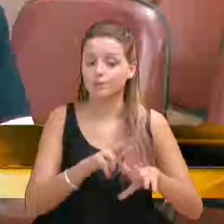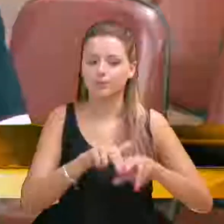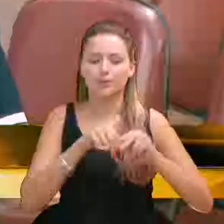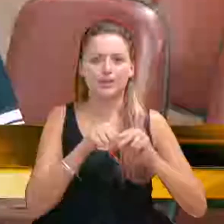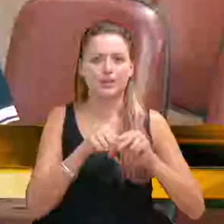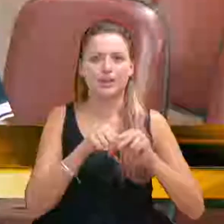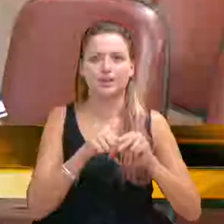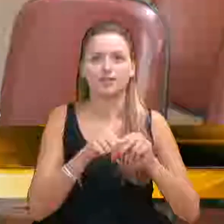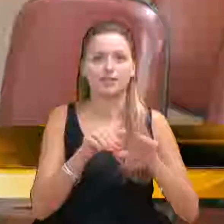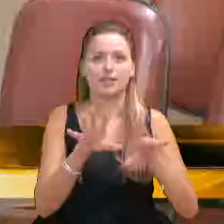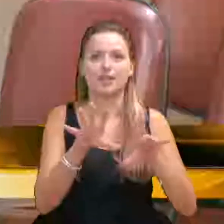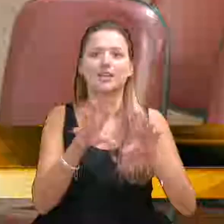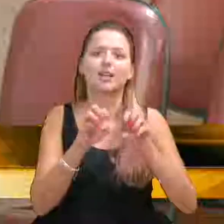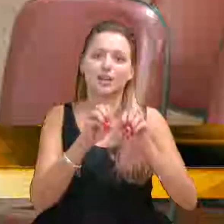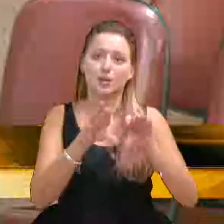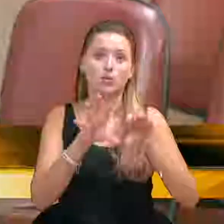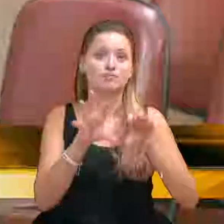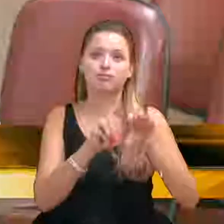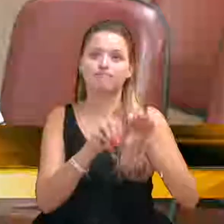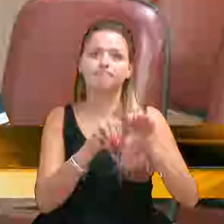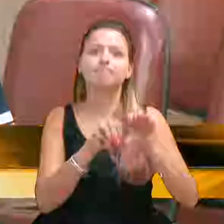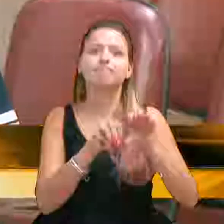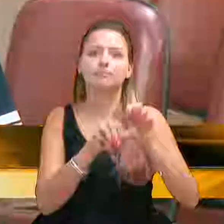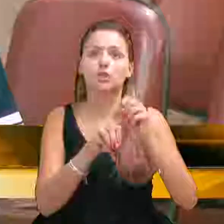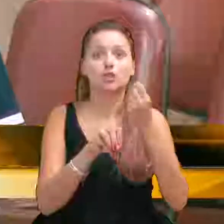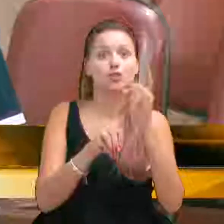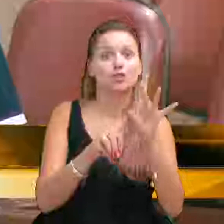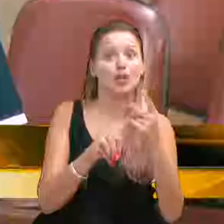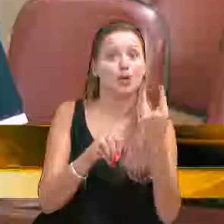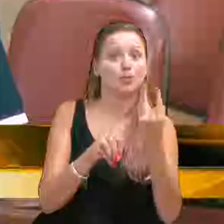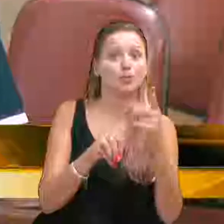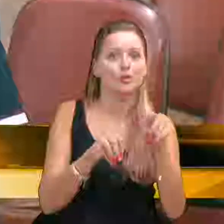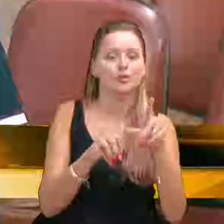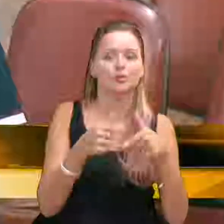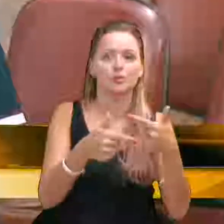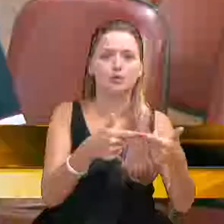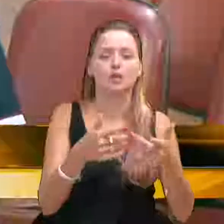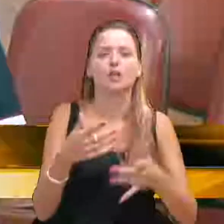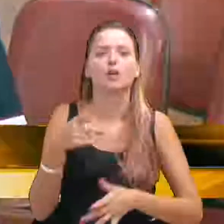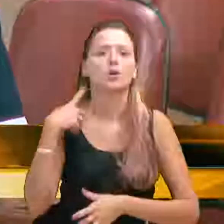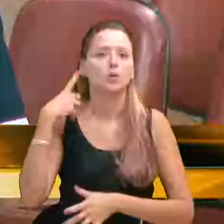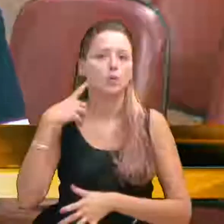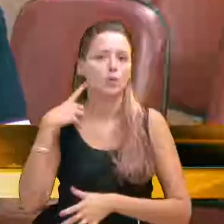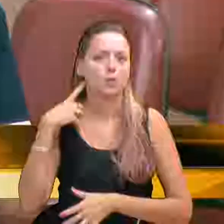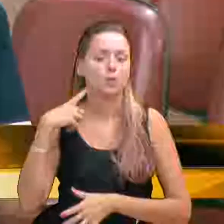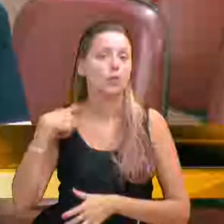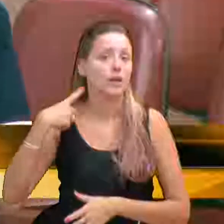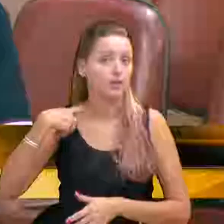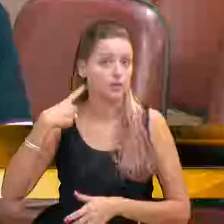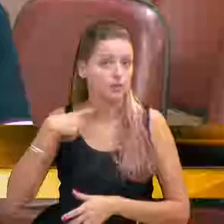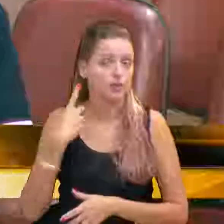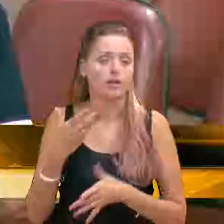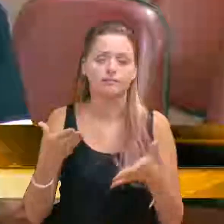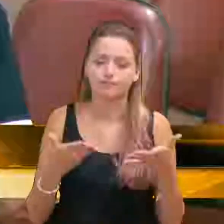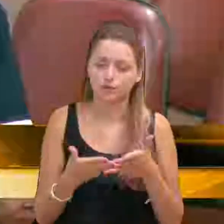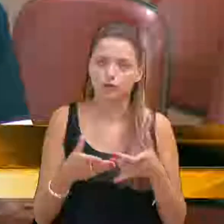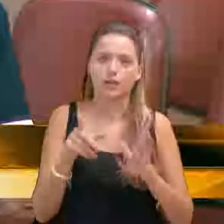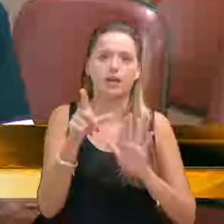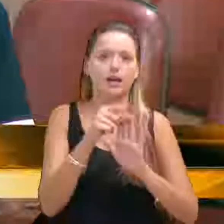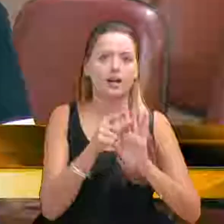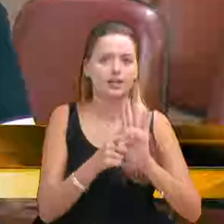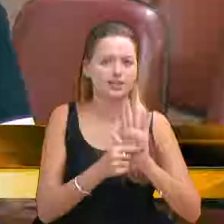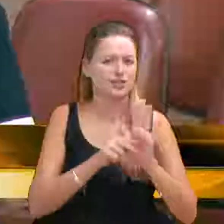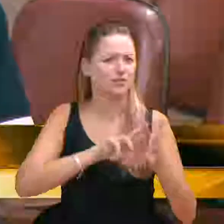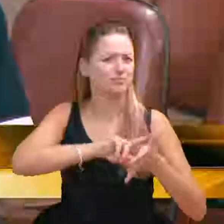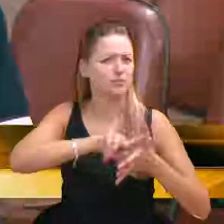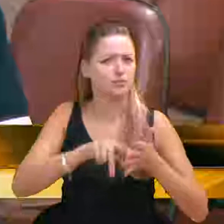da queima de um dos dispositivos no trajeto. O advogado Dr. Joelci de Almeida publicou diversos artigos acerca do